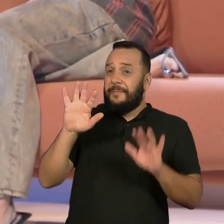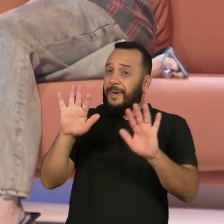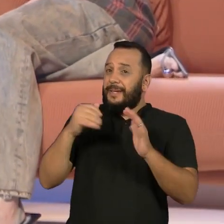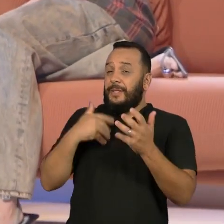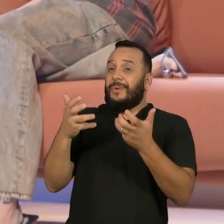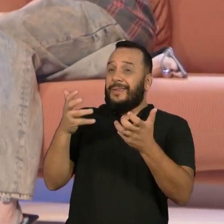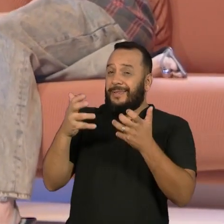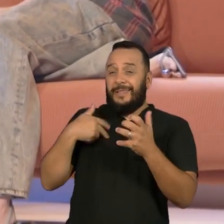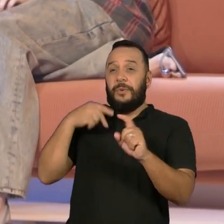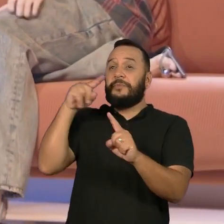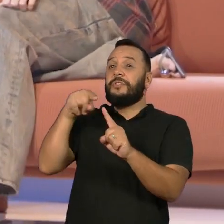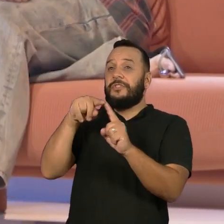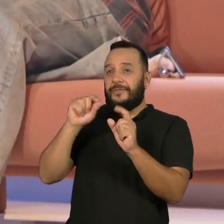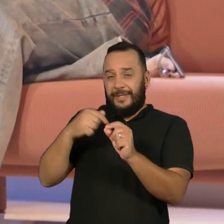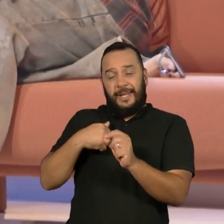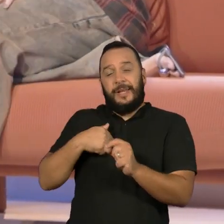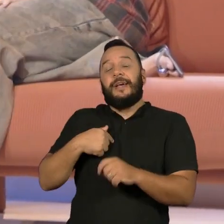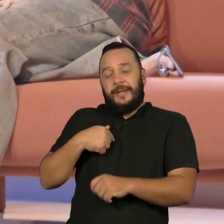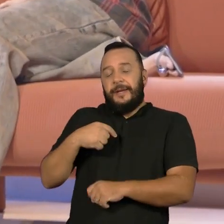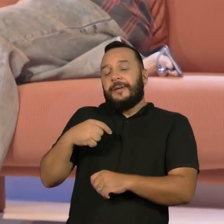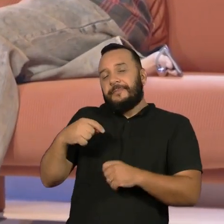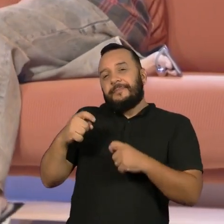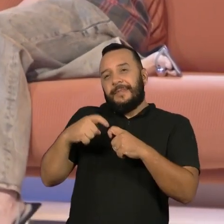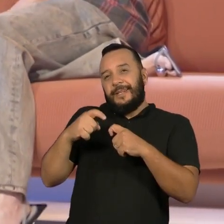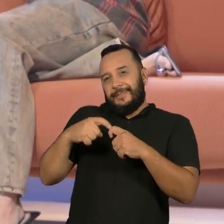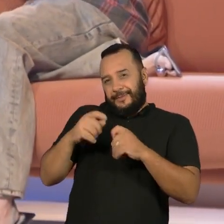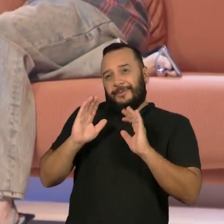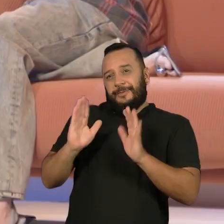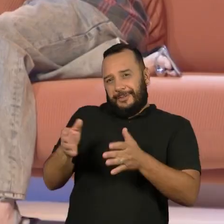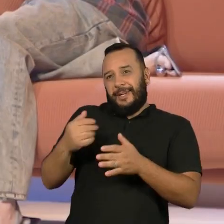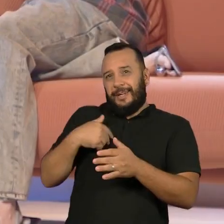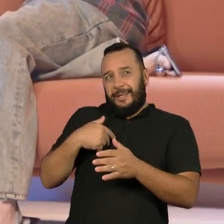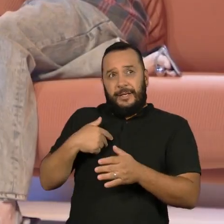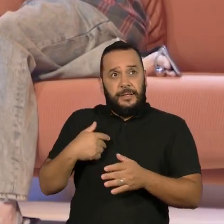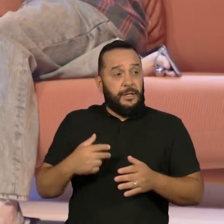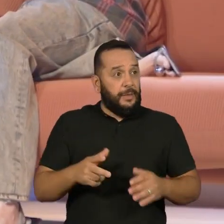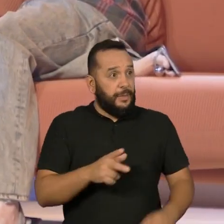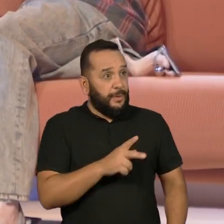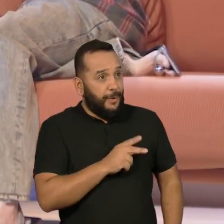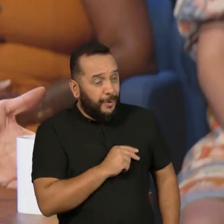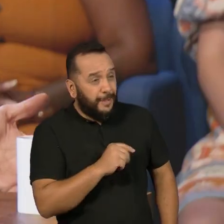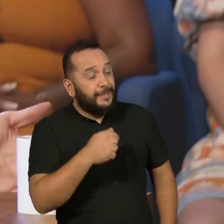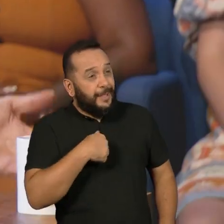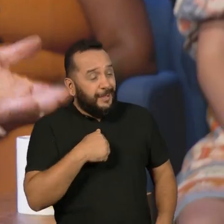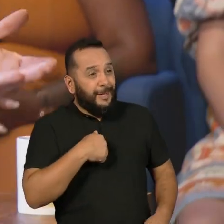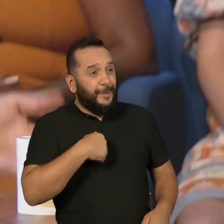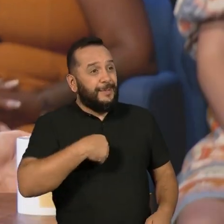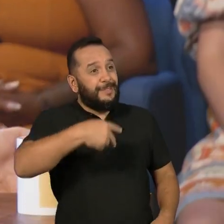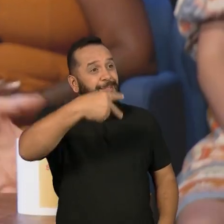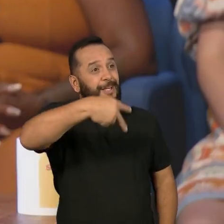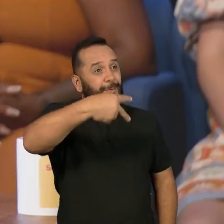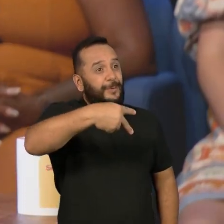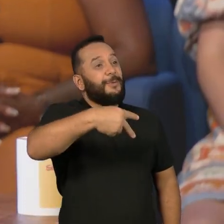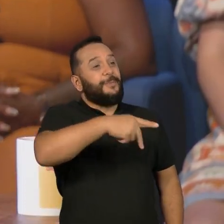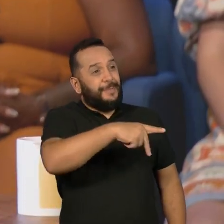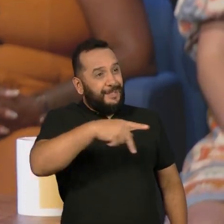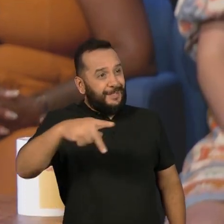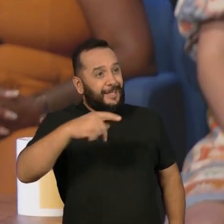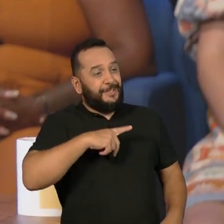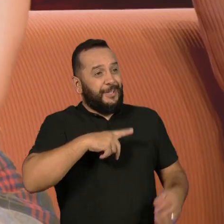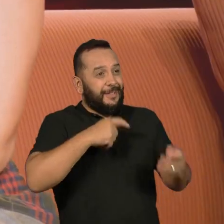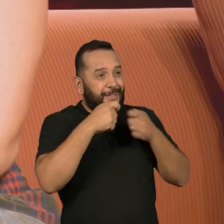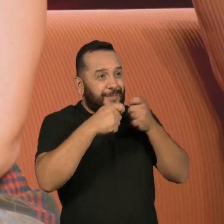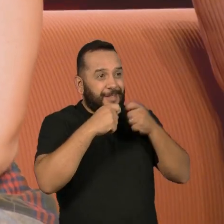ser médica, queria ser anestesista. Olha, eu sou acabamos muito, de entrevistar o vice-presidente da República, anestesista. Tá